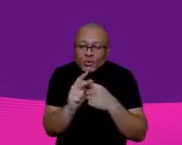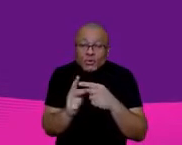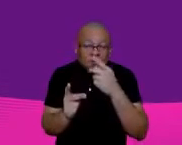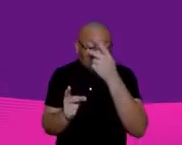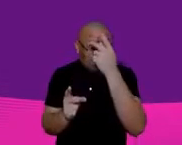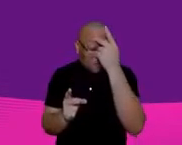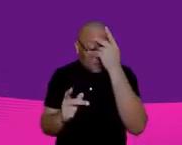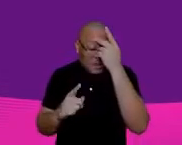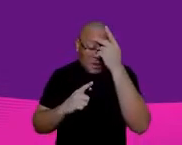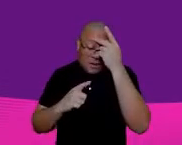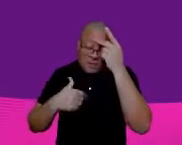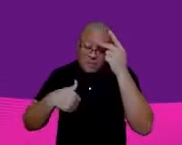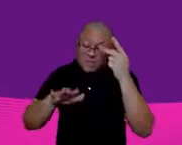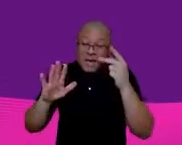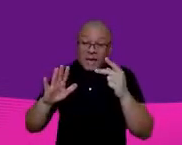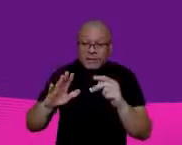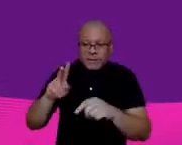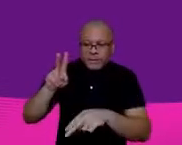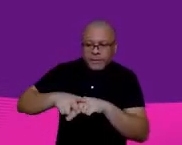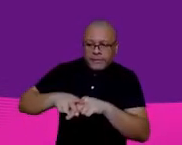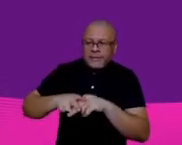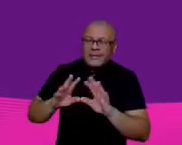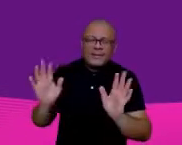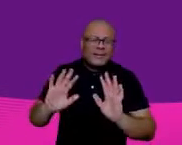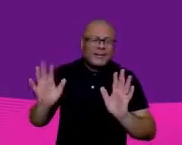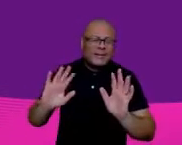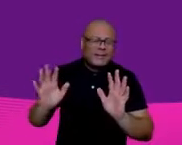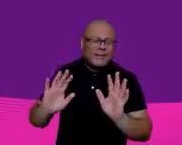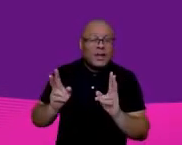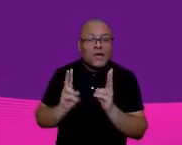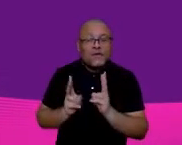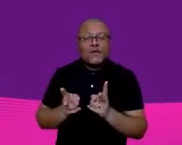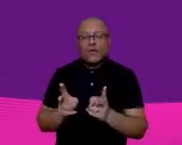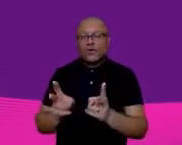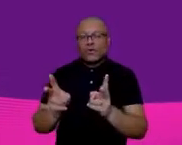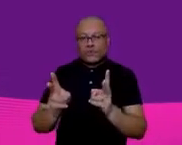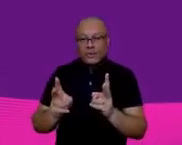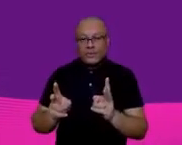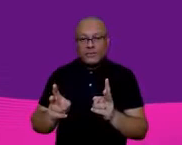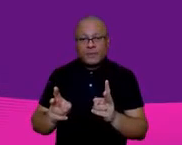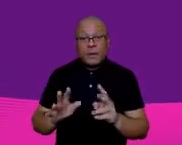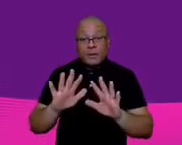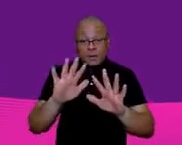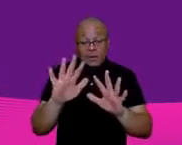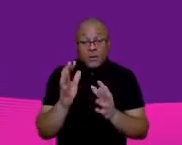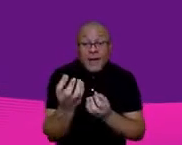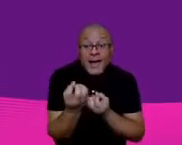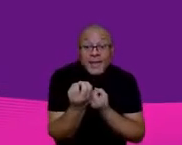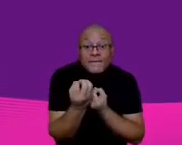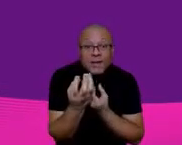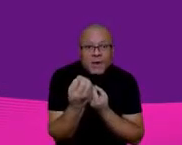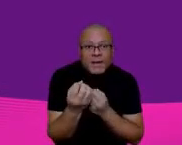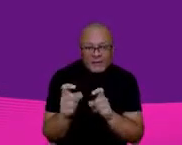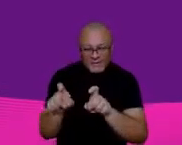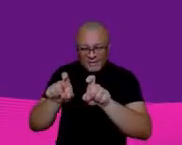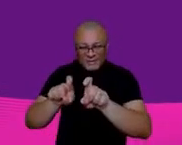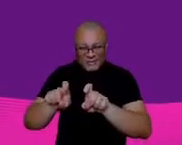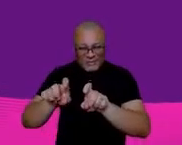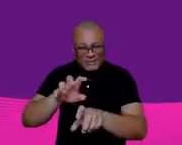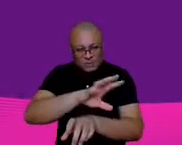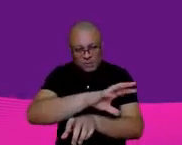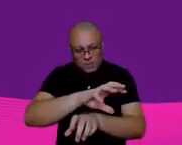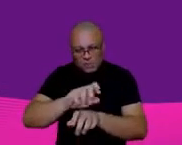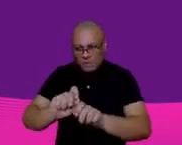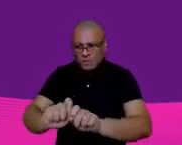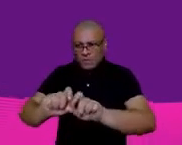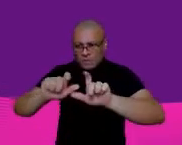menos trauma durante a cirurgia. Quando nós temos a informação da tomografia, vem a segunda parte, que é muito importante,